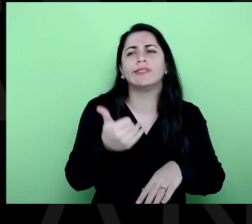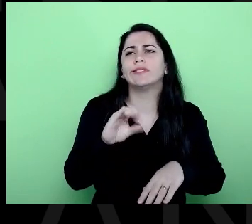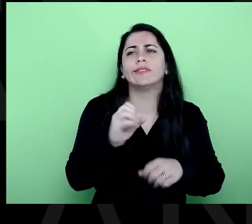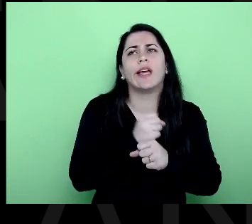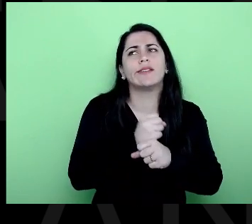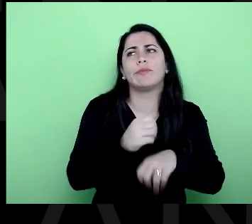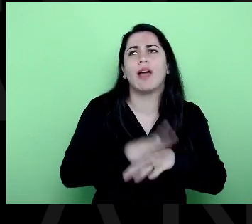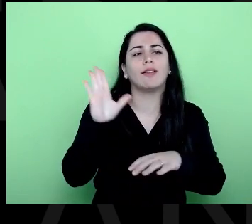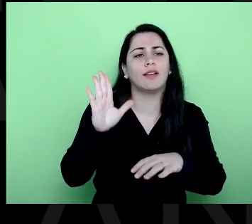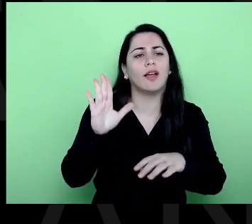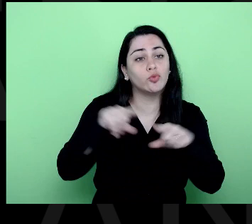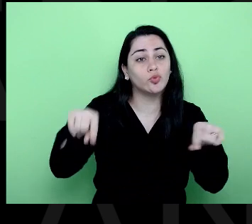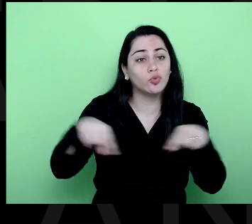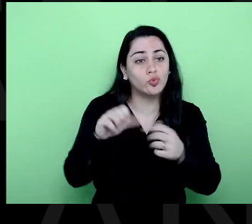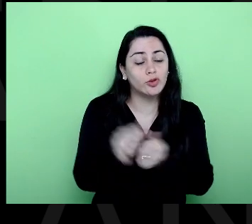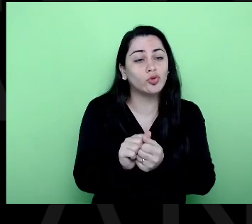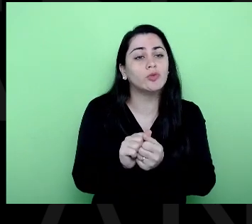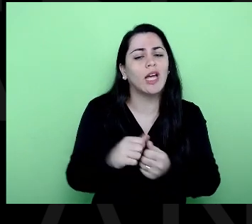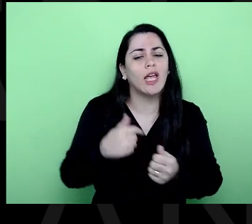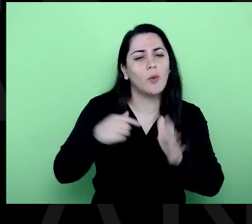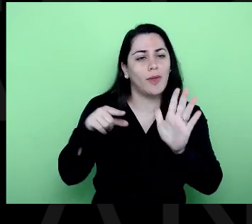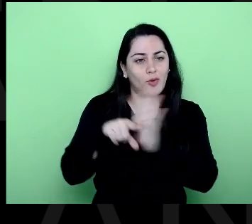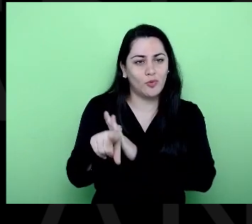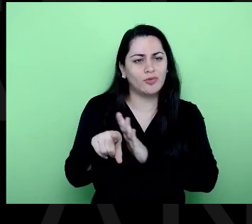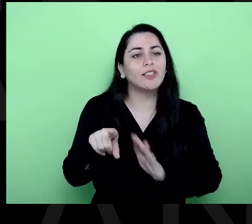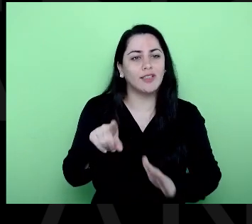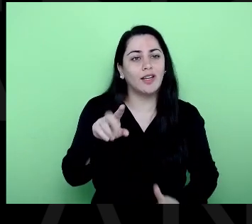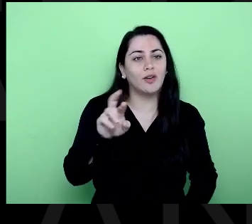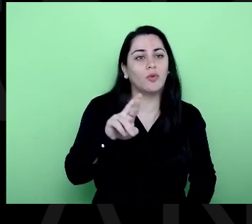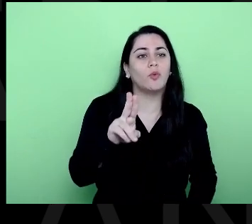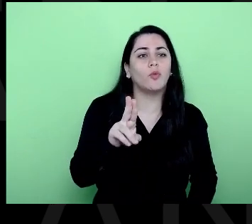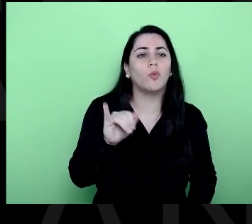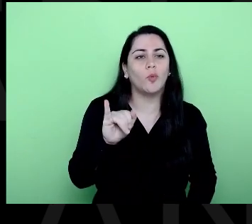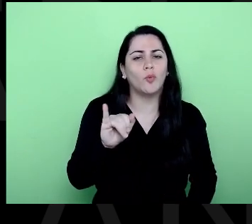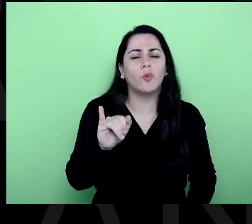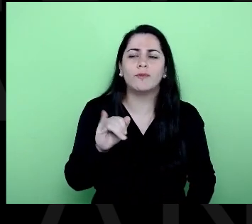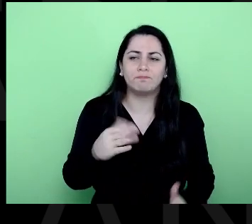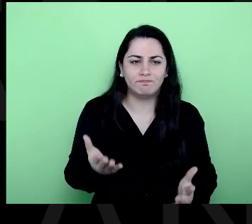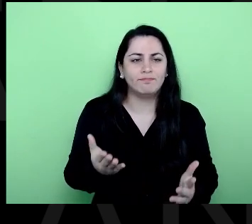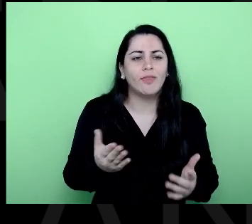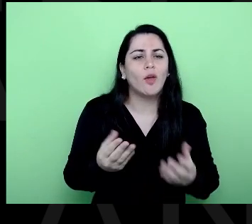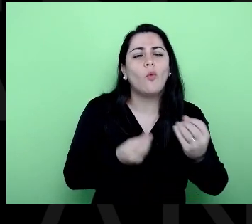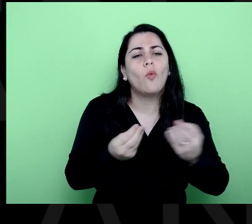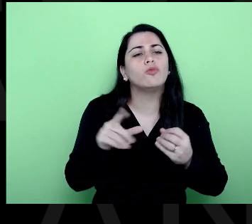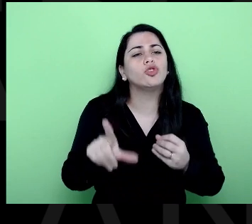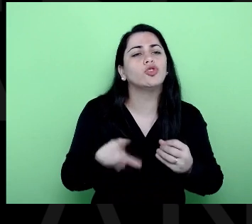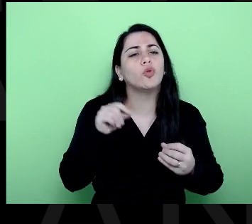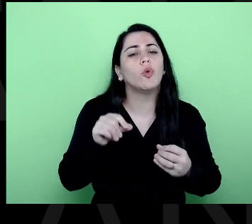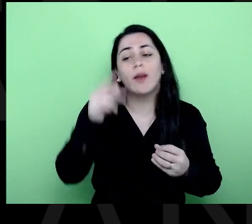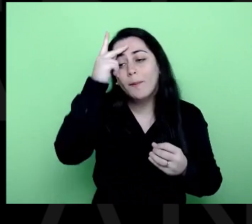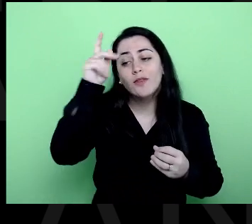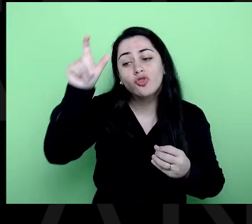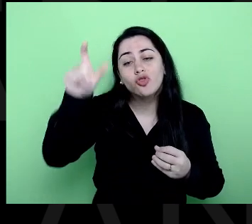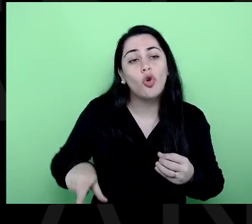biografia, e eu me lembro que eu fiz a pergunta, exatamente o requisito, né, para escolher um biografado, e